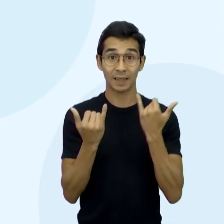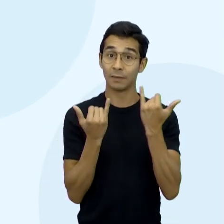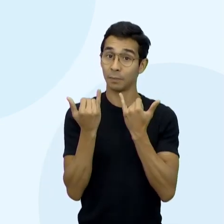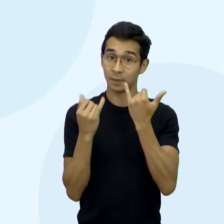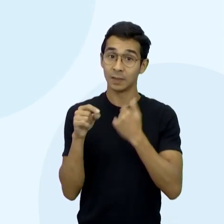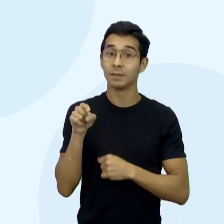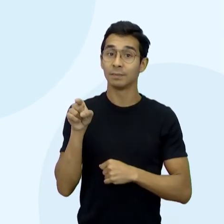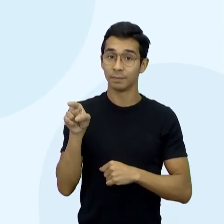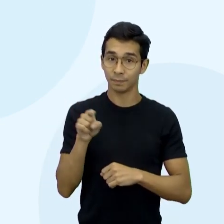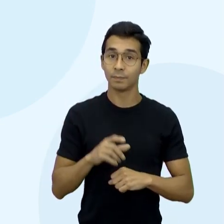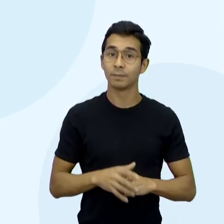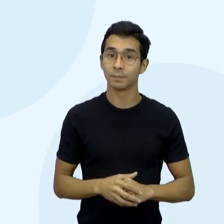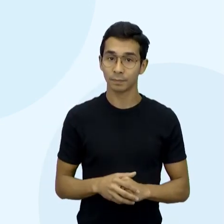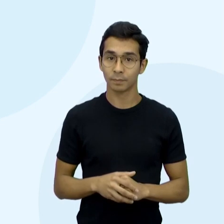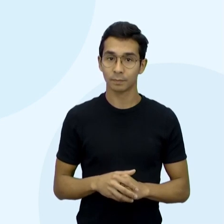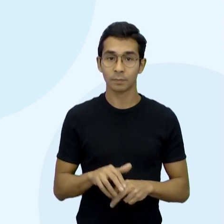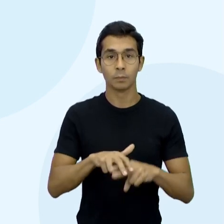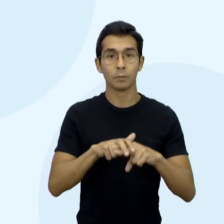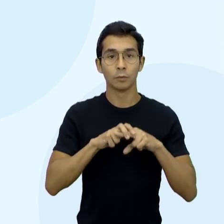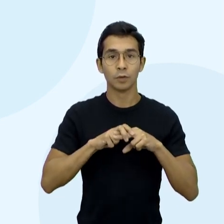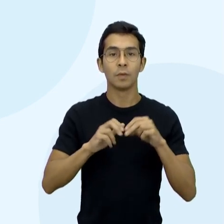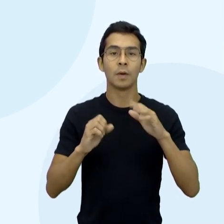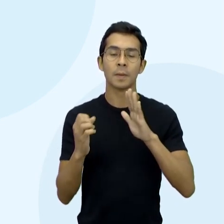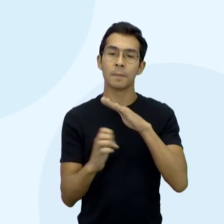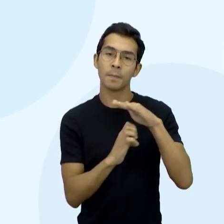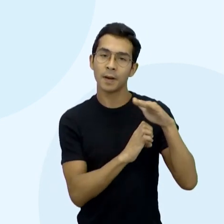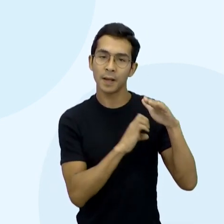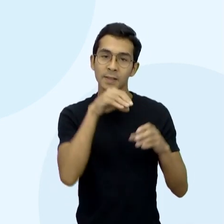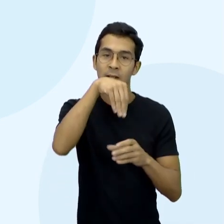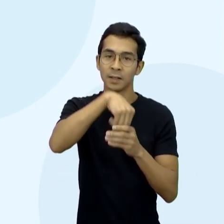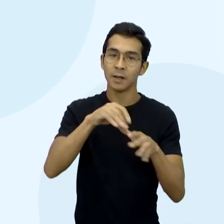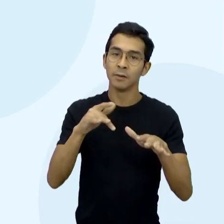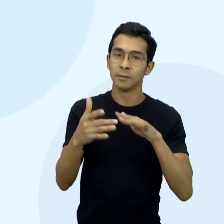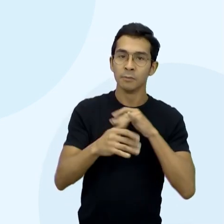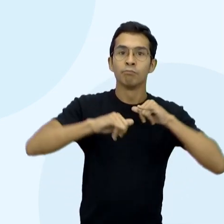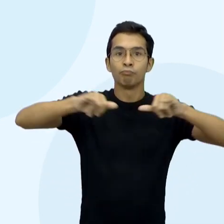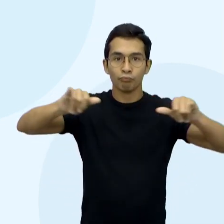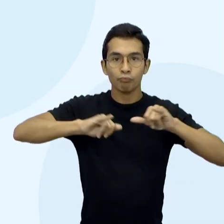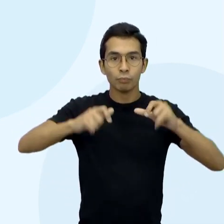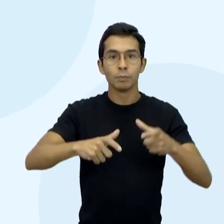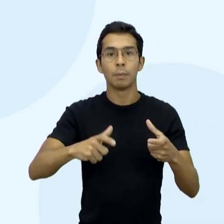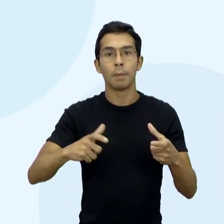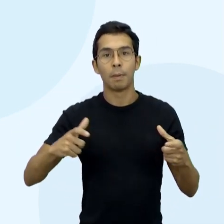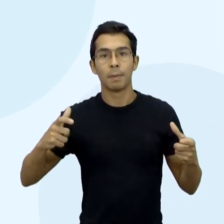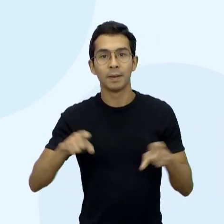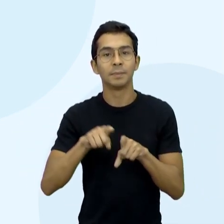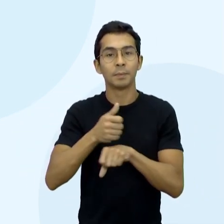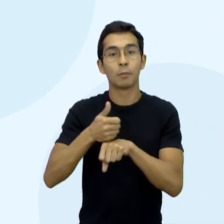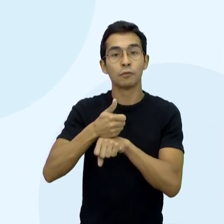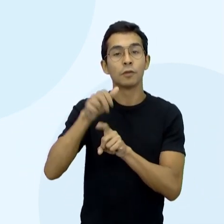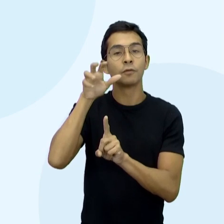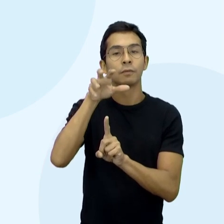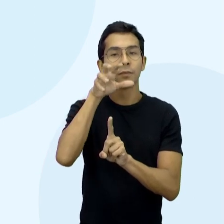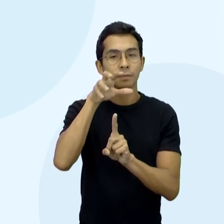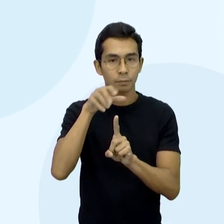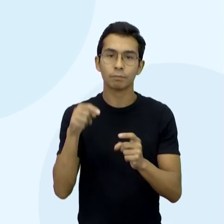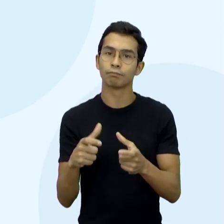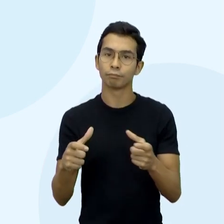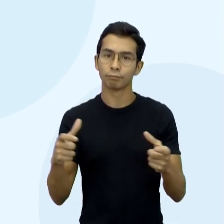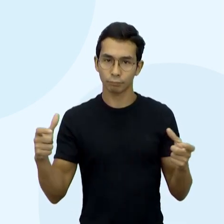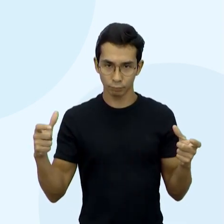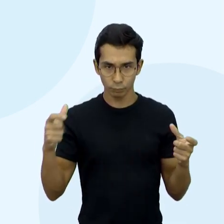comum a ação publicitária de marcas nos canais digitais com a presença de influenciadores, aquelas pessoas com muitos seguidores e